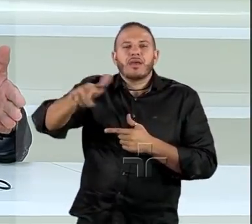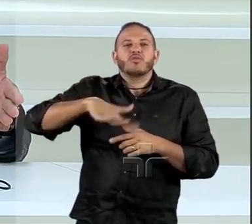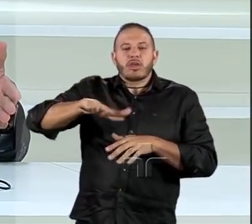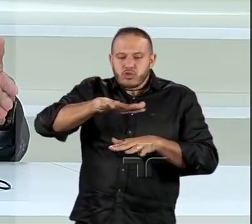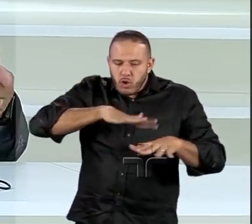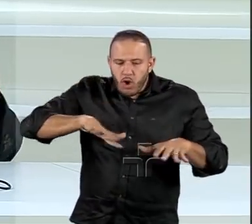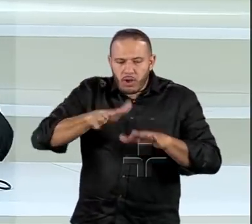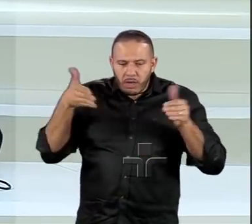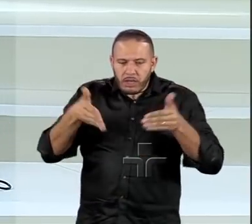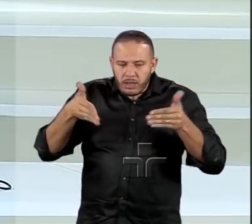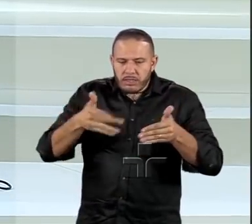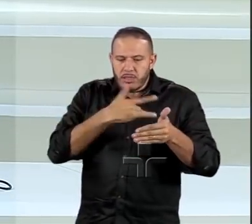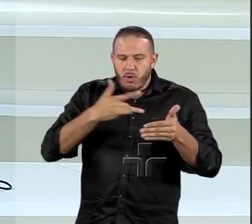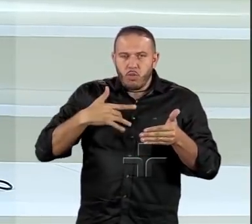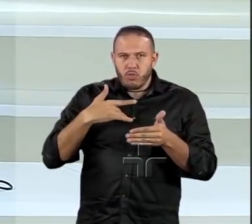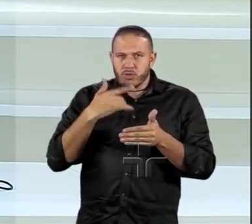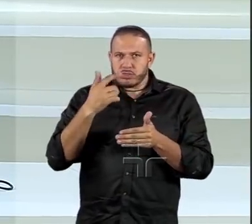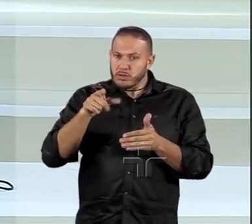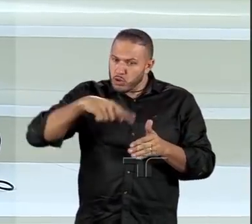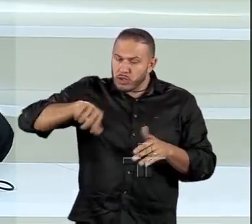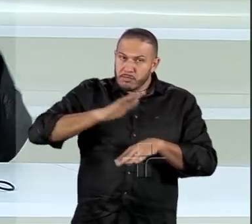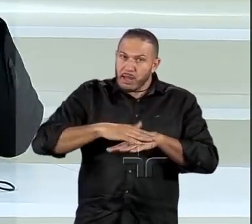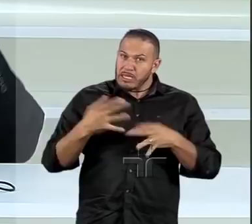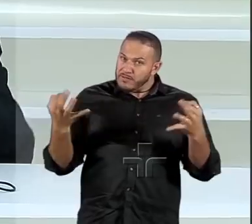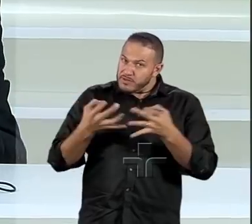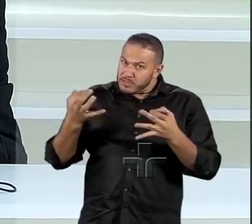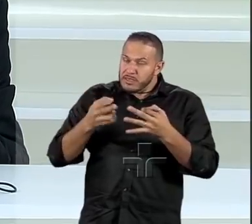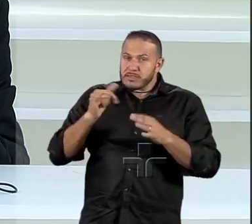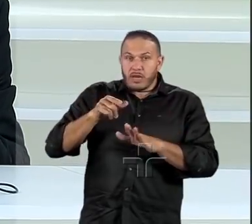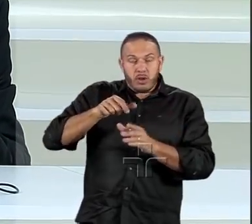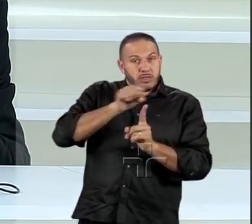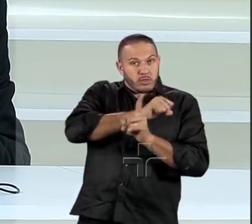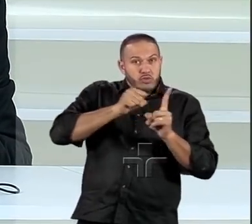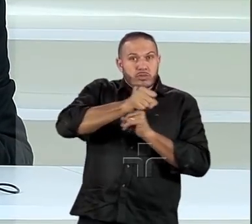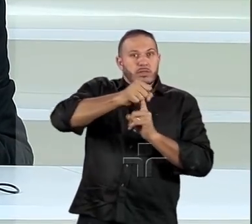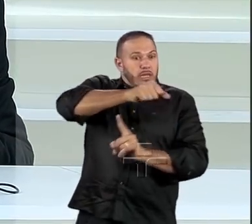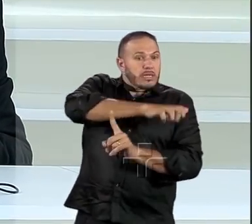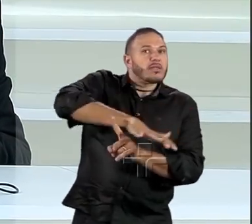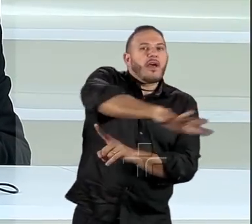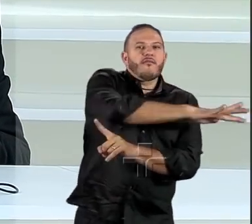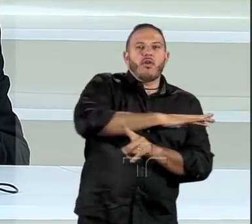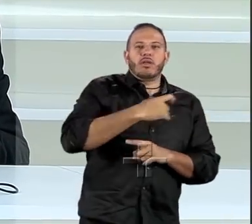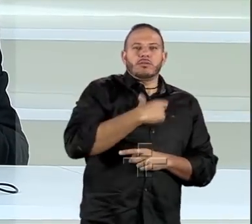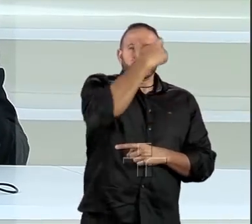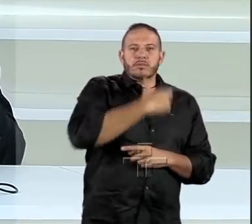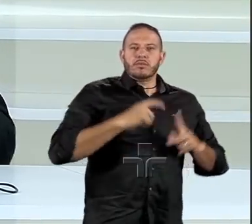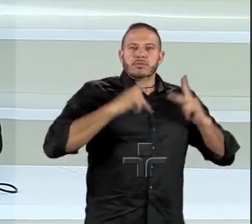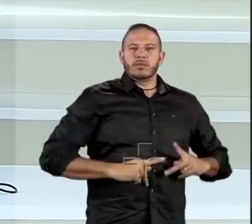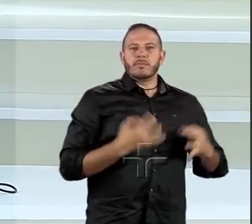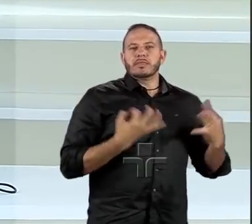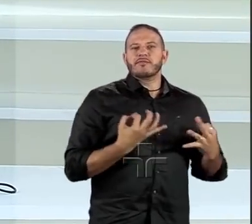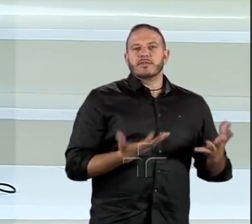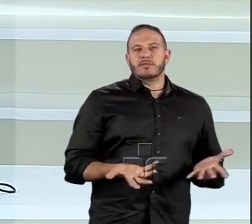sendo posta, porque nós só seremos mais eficientes se a nossa sociedade assumir uma postura mais eficiente. E a proposta do PDT, dentro